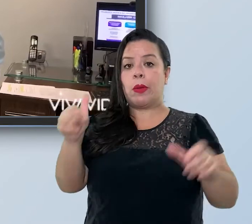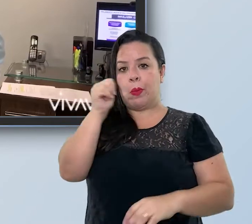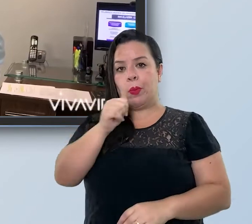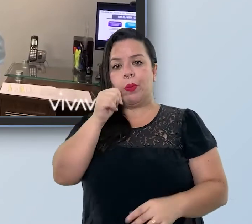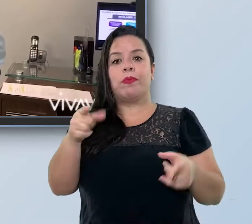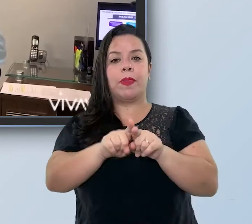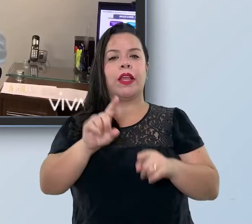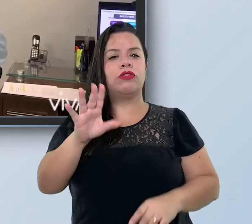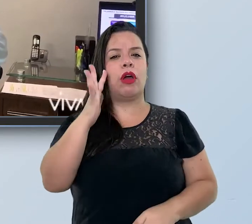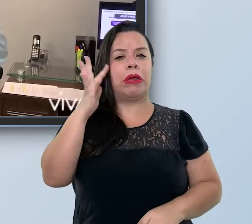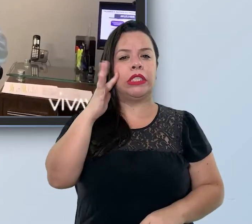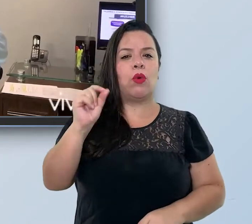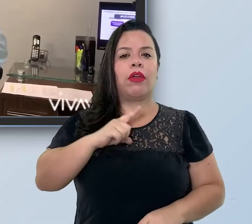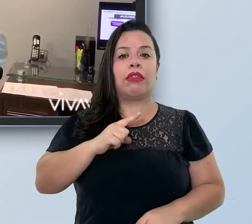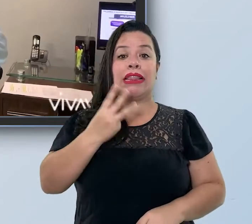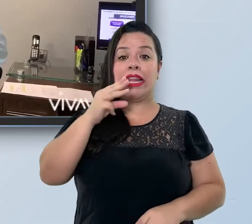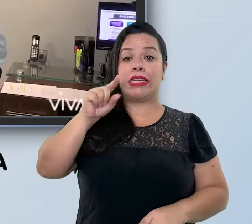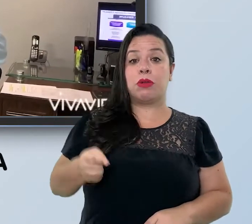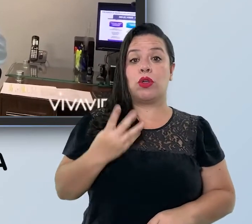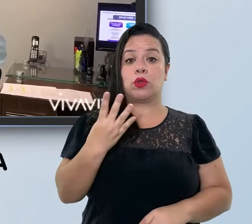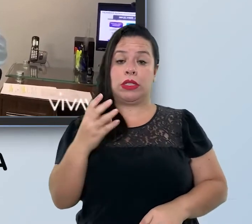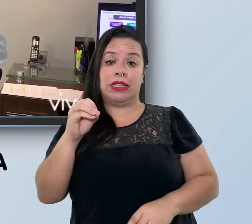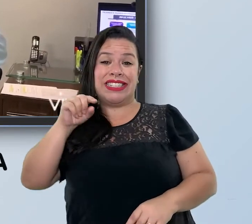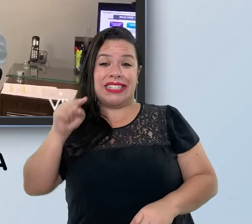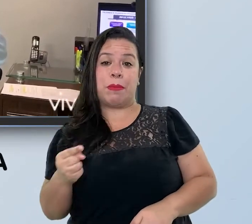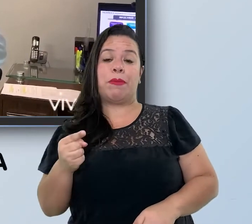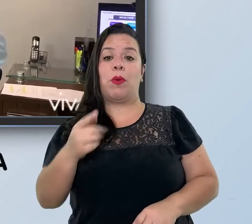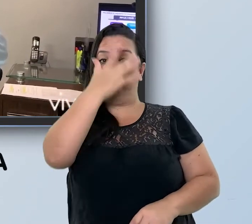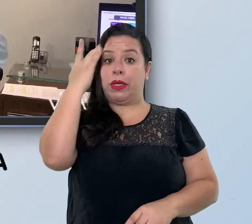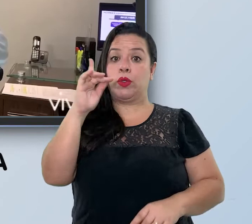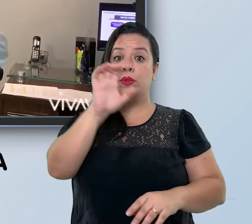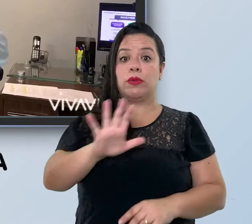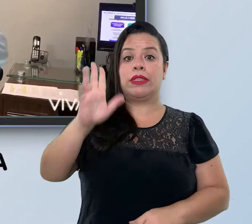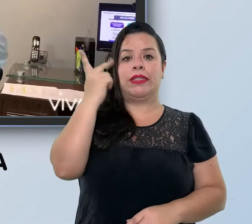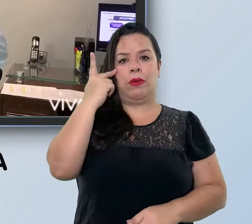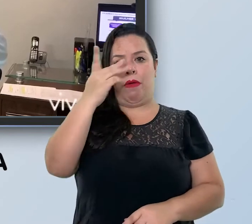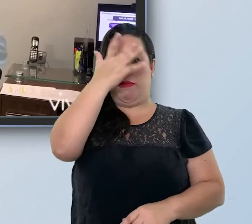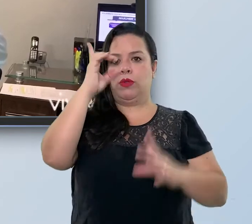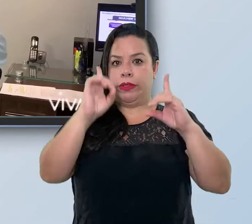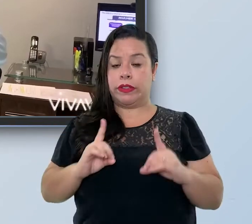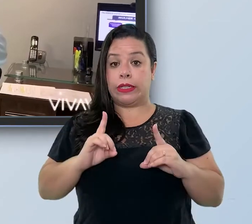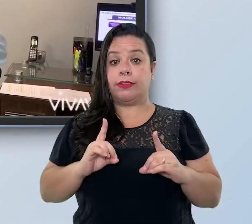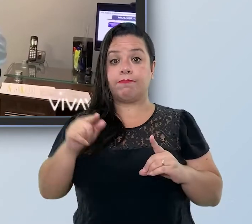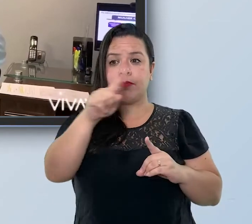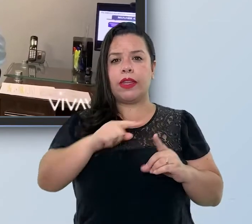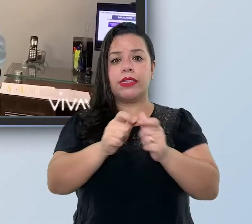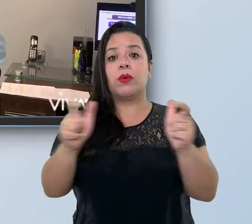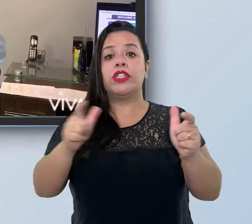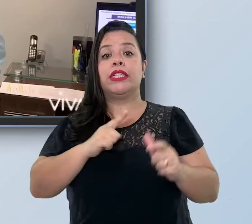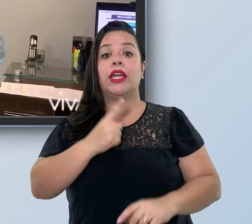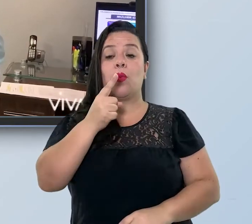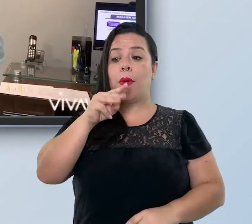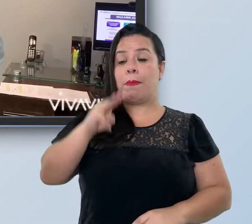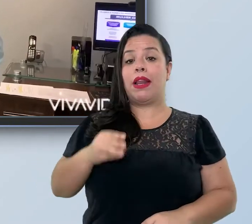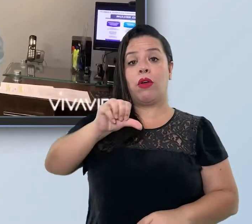também. Só para ter uma ideia, nós temos mais de 3 milhões e 400 mil pessoas com deficiência no Estado de São Paulo. Desse volume, nós temos 1